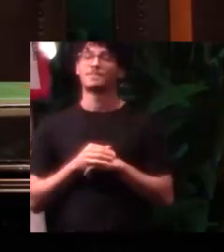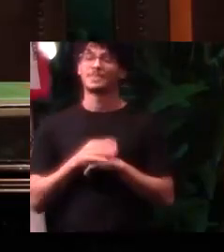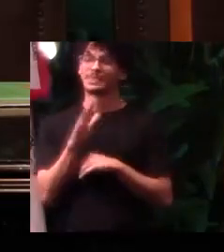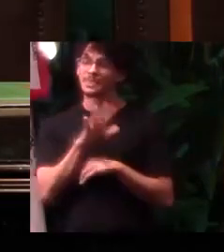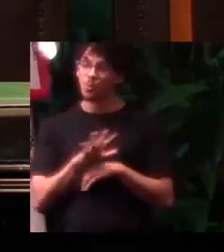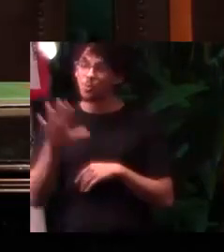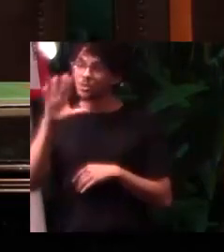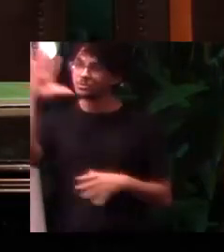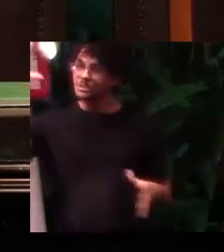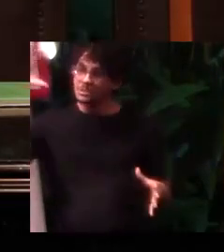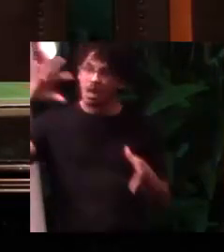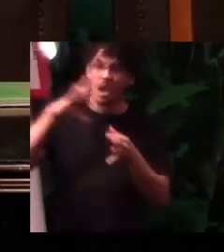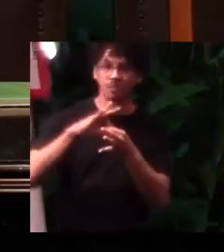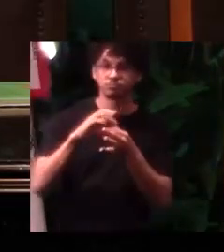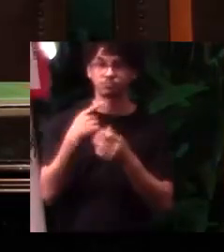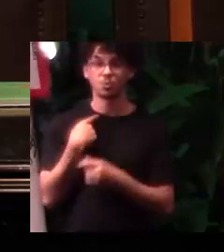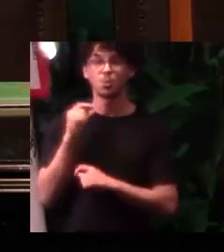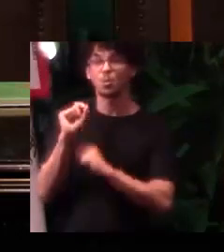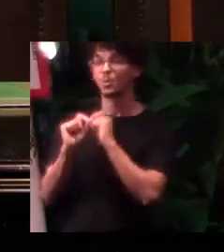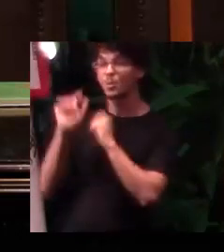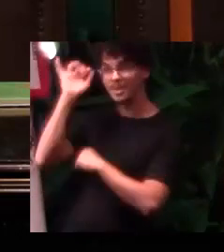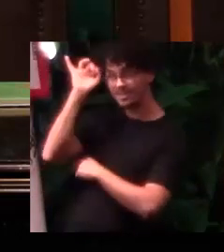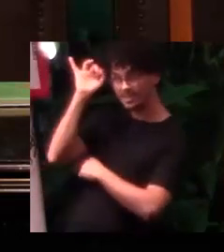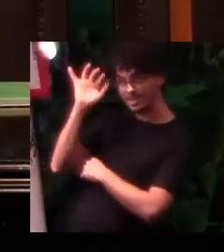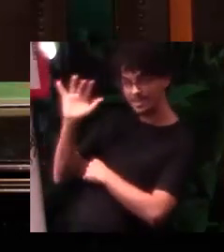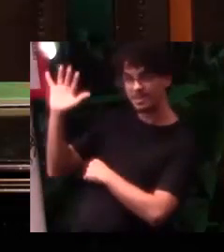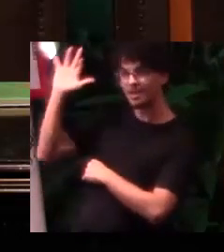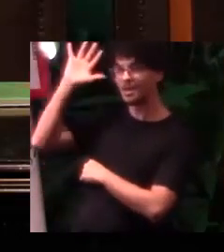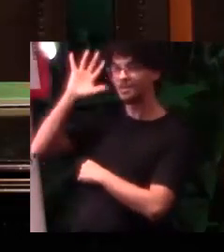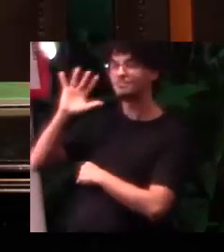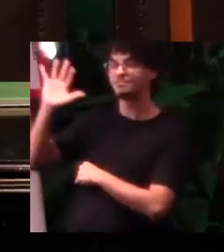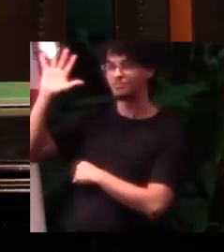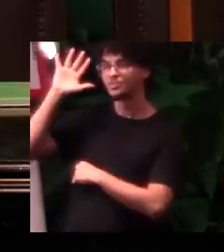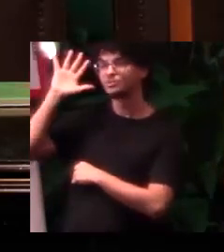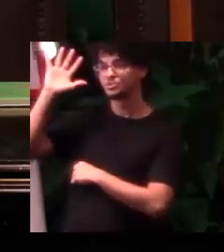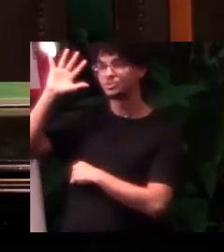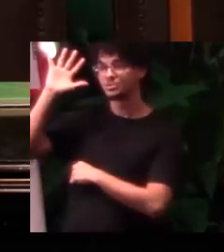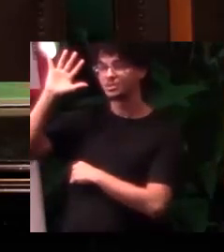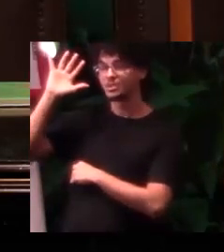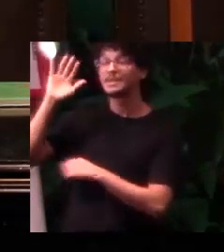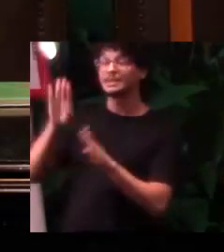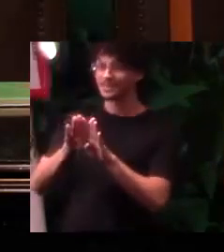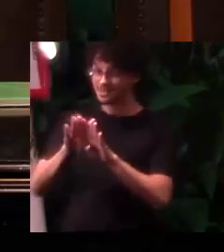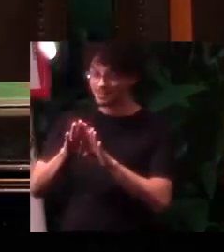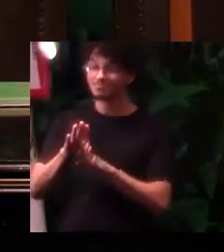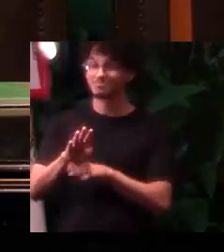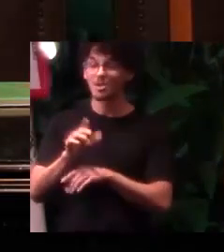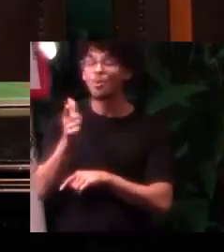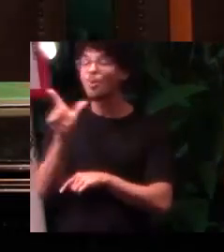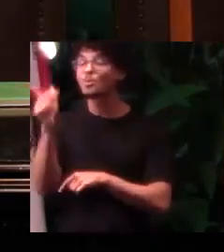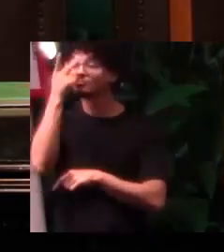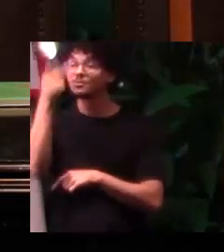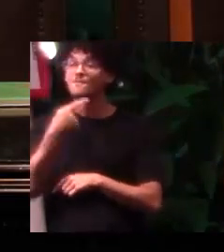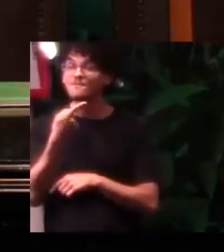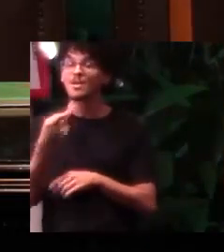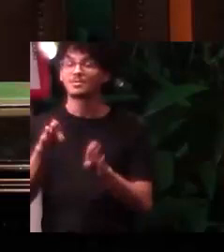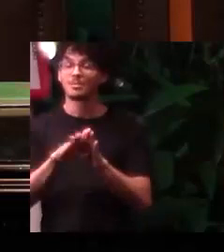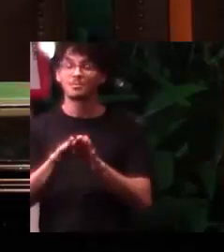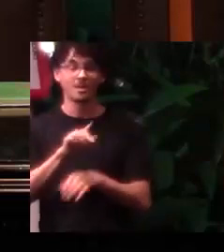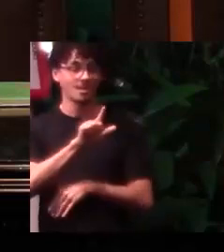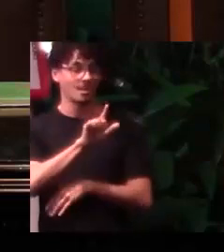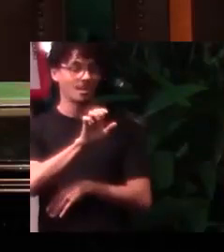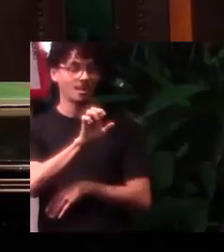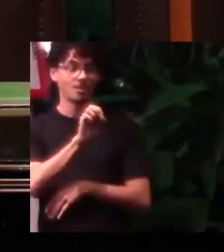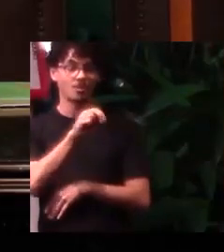esse eixo da imaginação, que também é repetido por Leonardo da Vinci, que é repetido